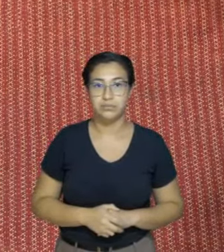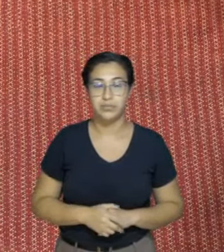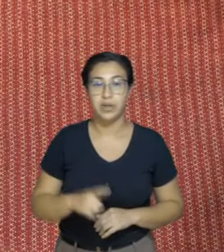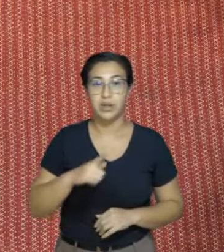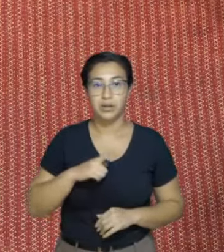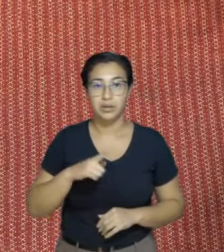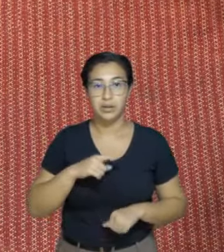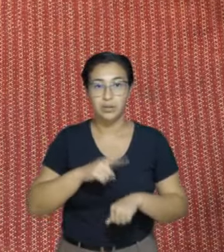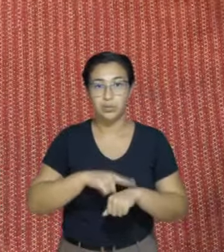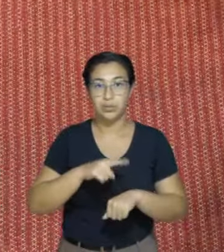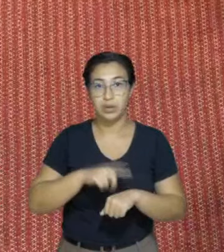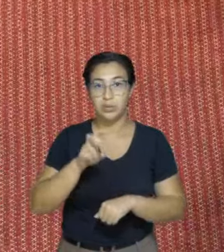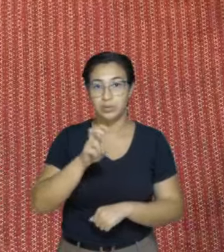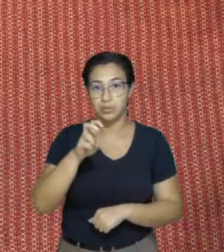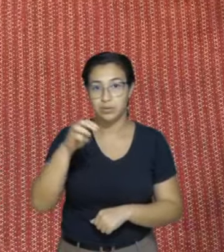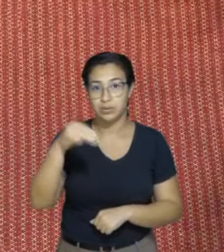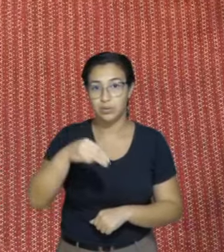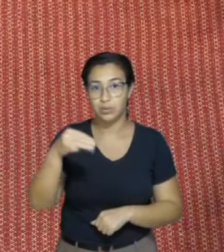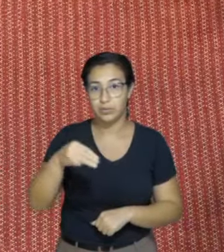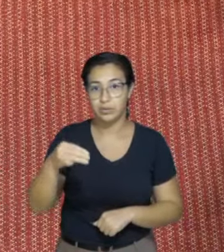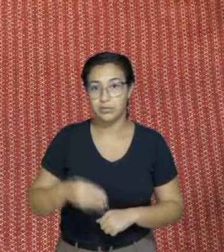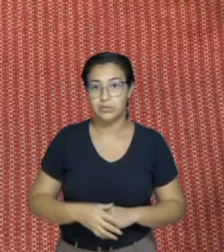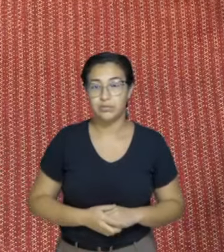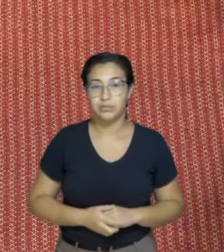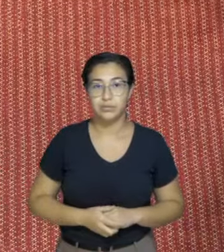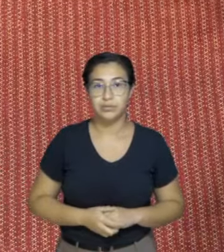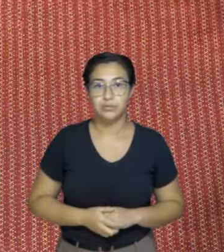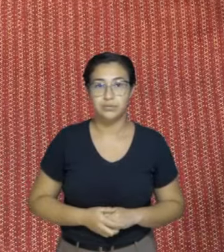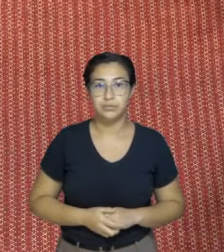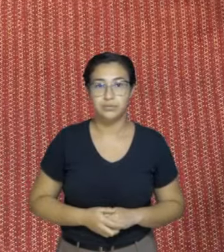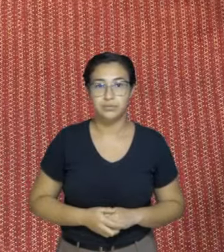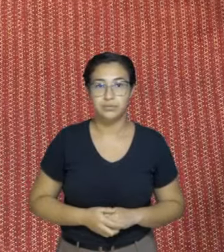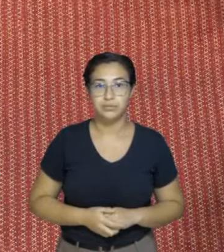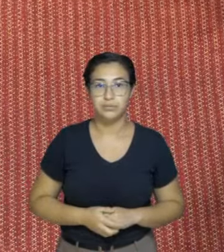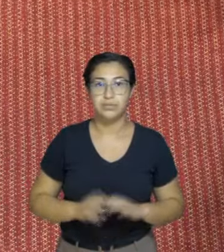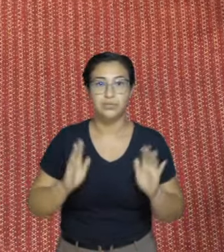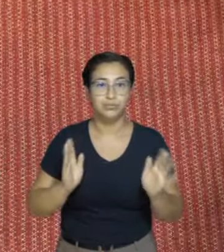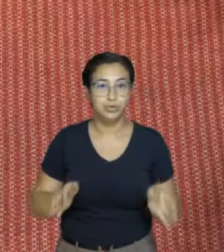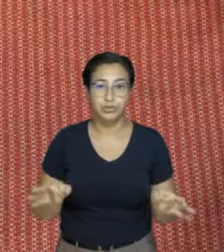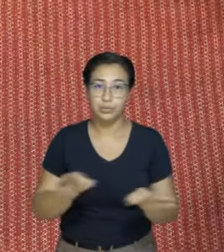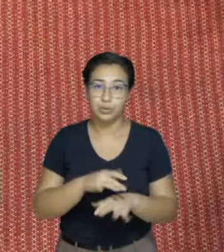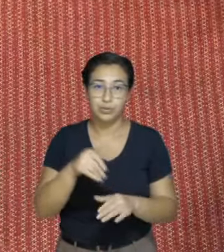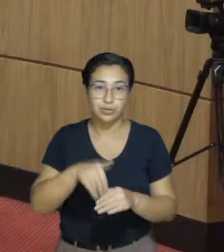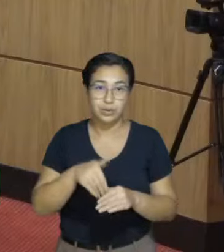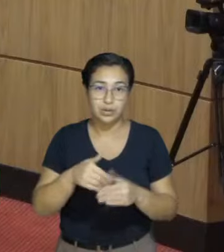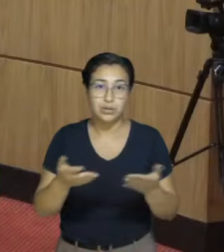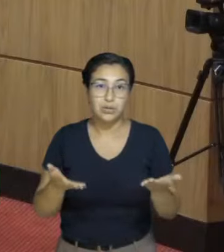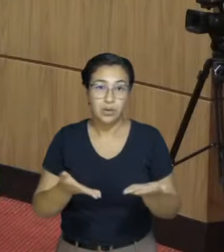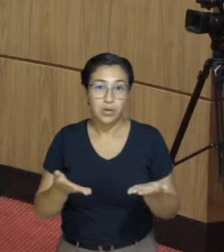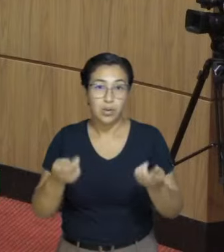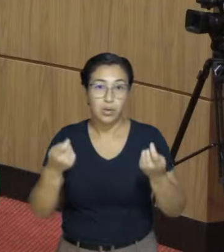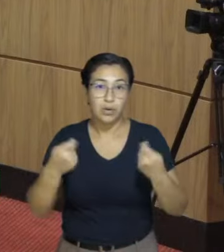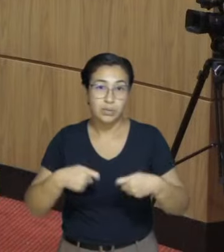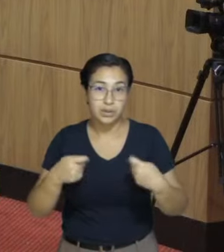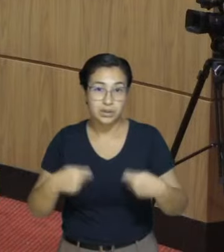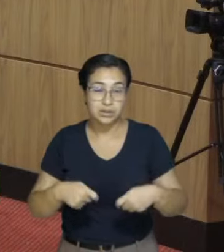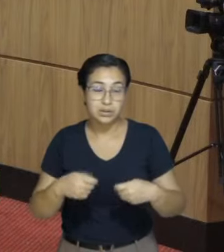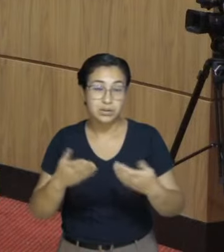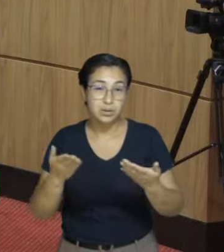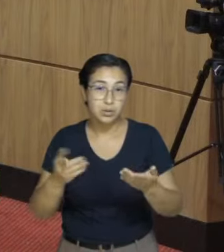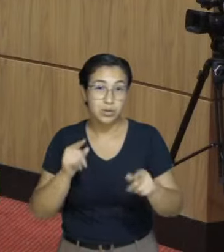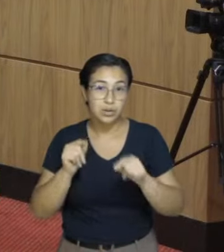5 minutos. 5 minutos, senhor presidente. Ela já foi votada, deputado. Portanto, Vossa Excelência agora está no pedido de...